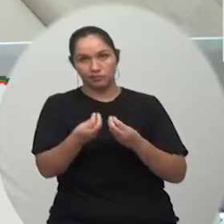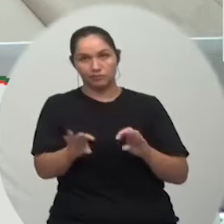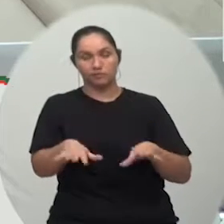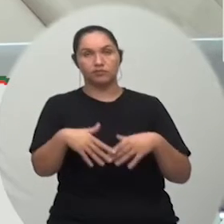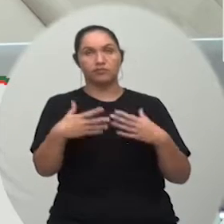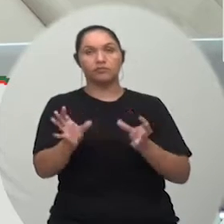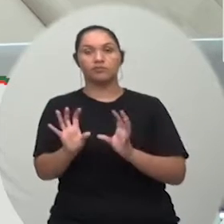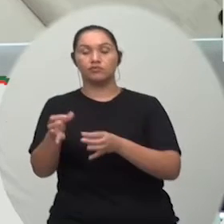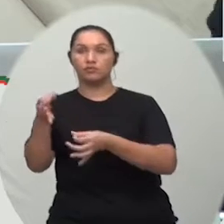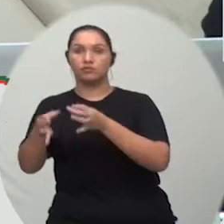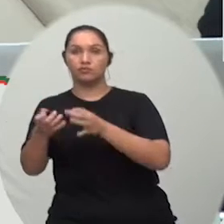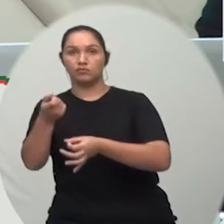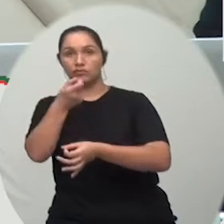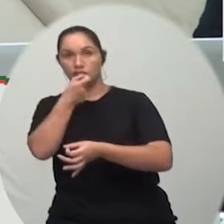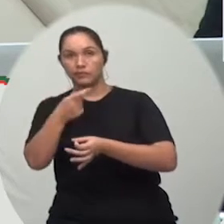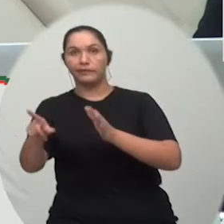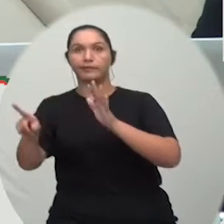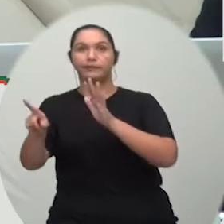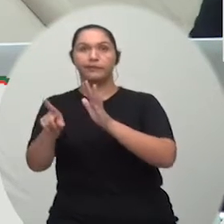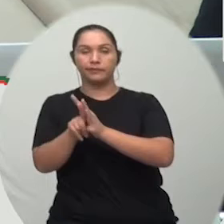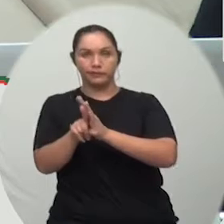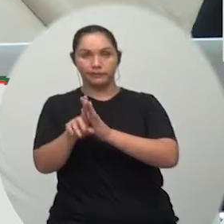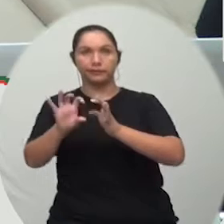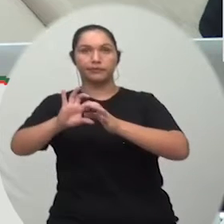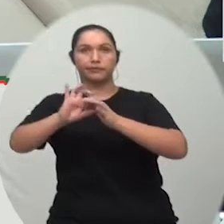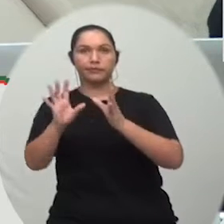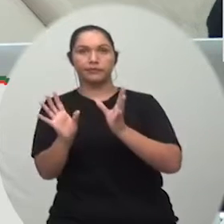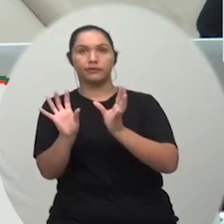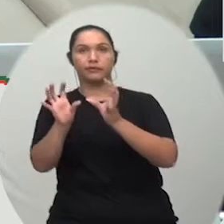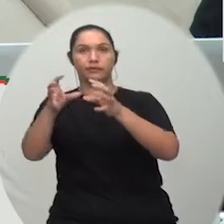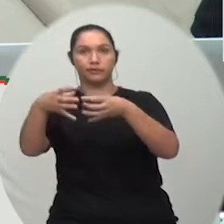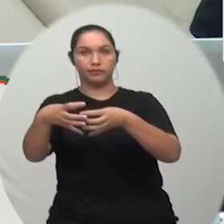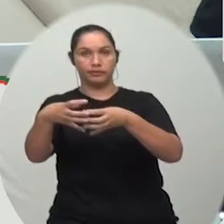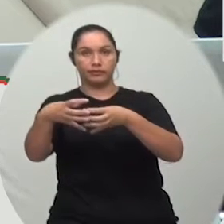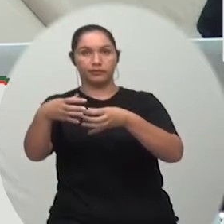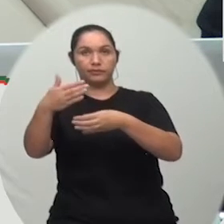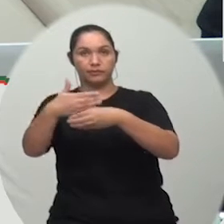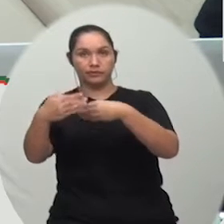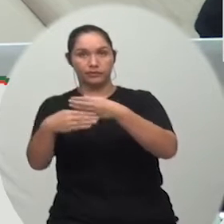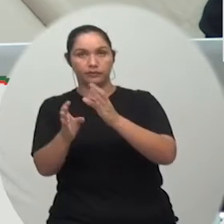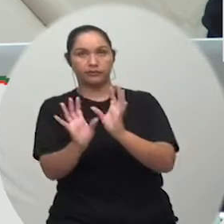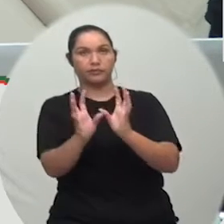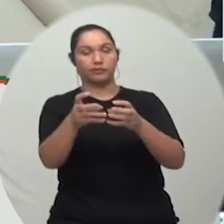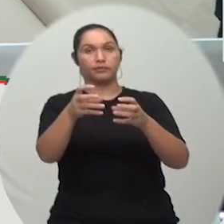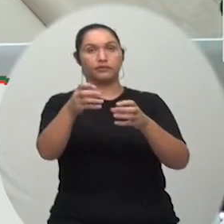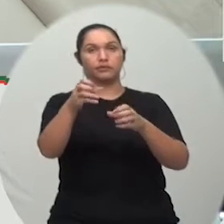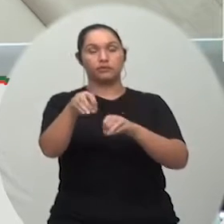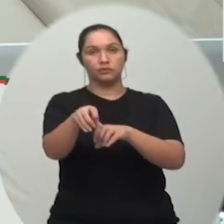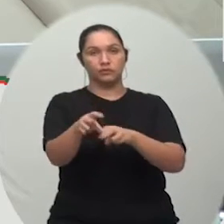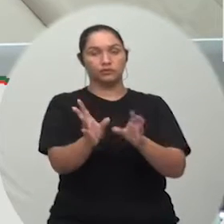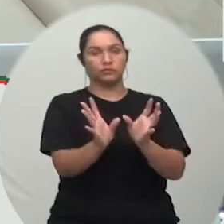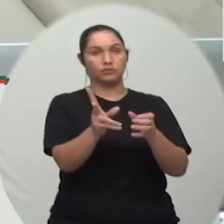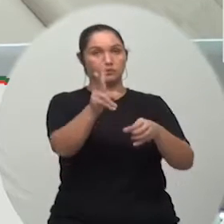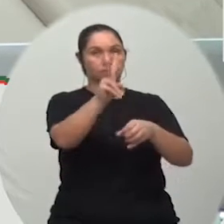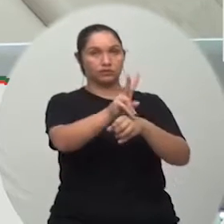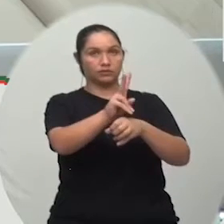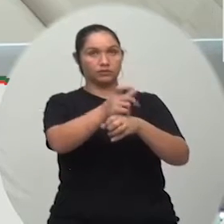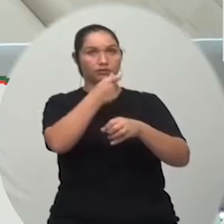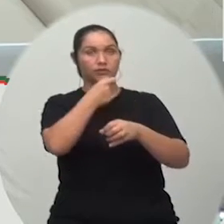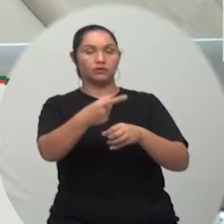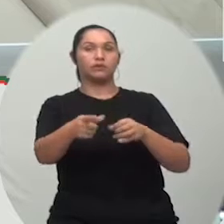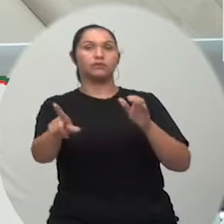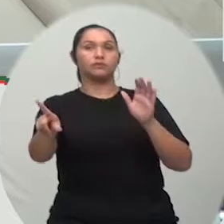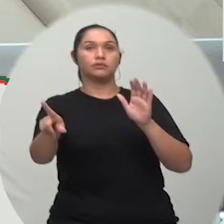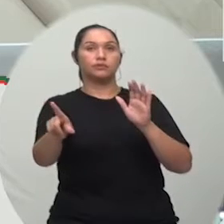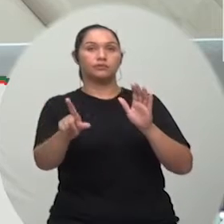A Comissão de Justiça e Redação opinou pela legalidade e constitucionalidade. As Comissões de Obras e de Educação e de Fiscalização